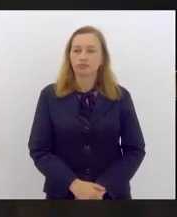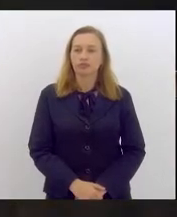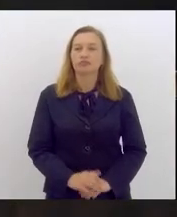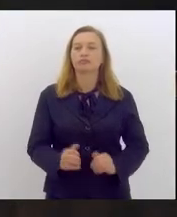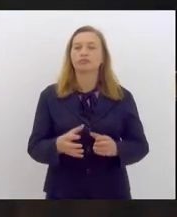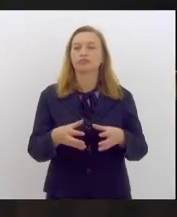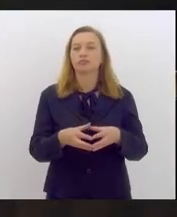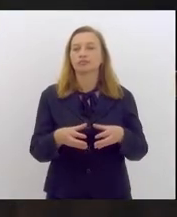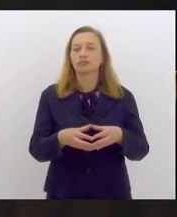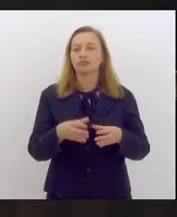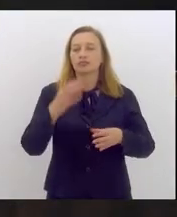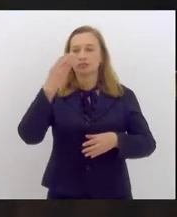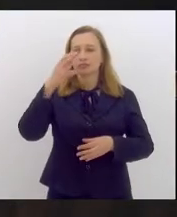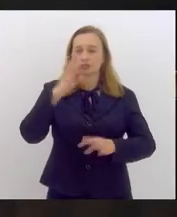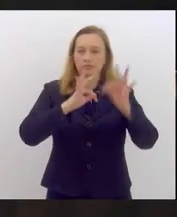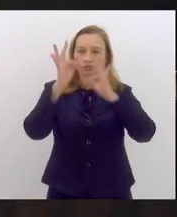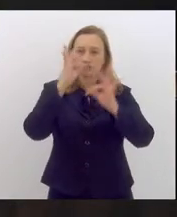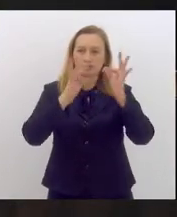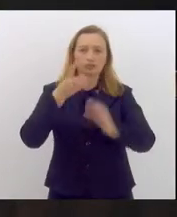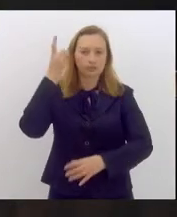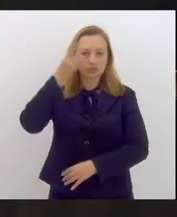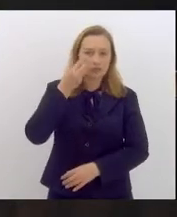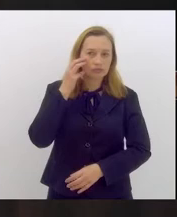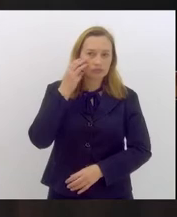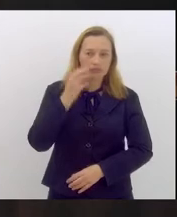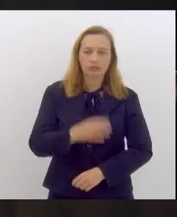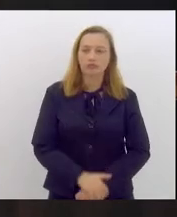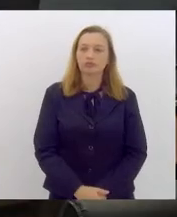Pela Comissão de Ciência e Tecnologia, deputado Valdeque Carneiro.